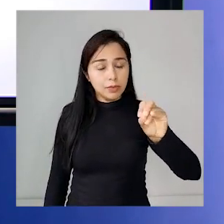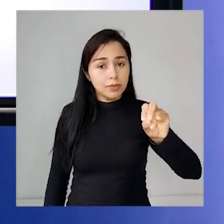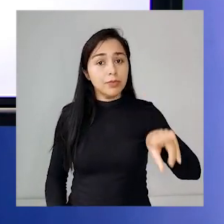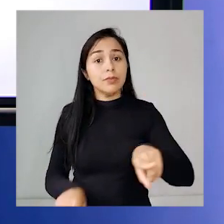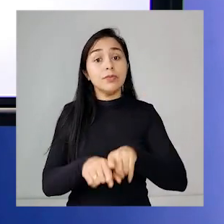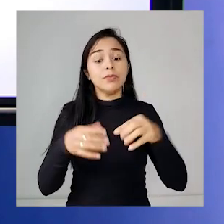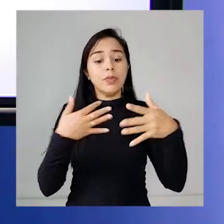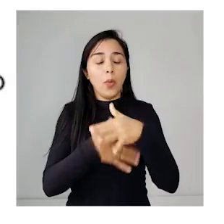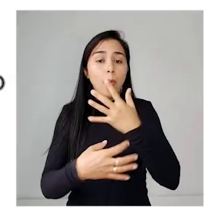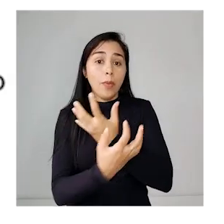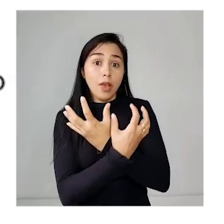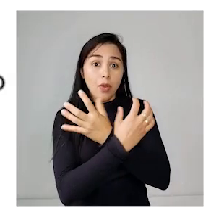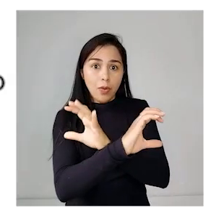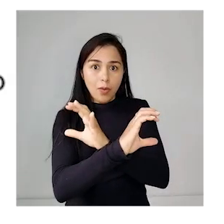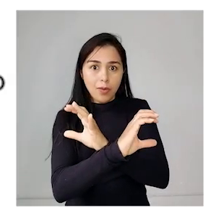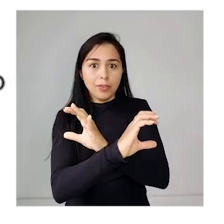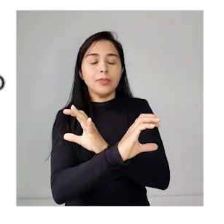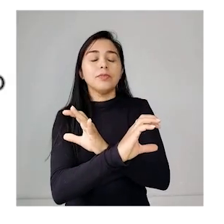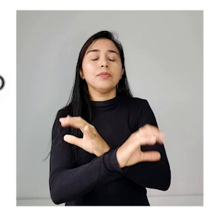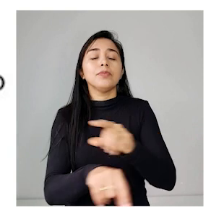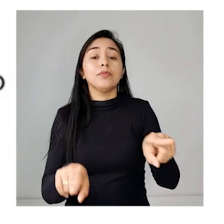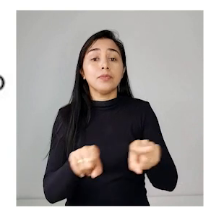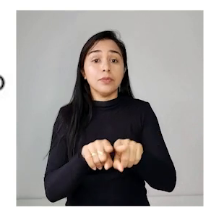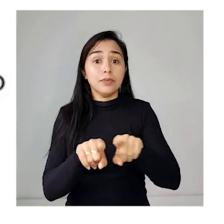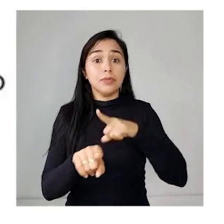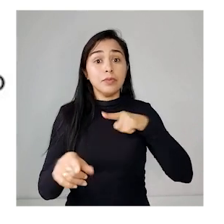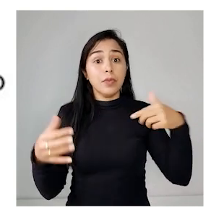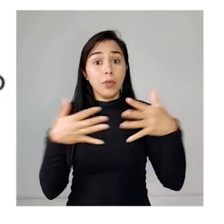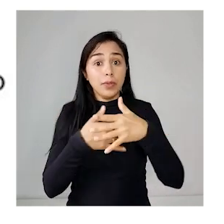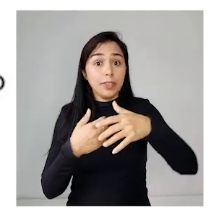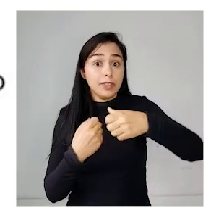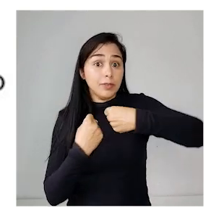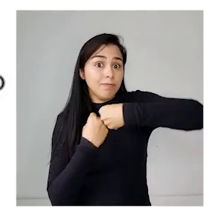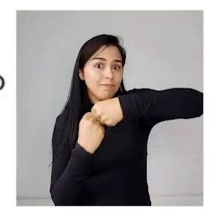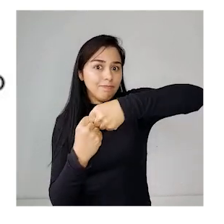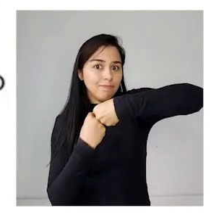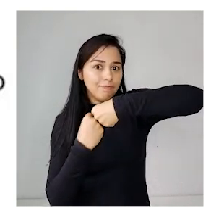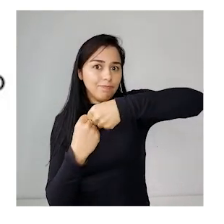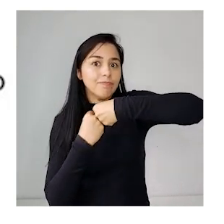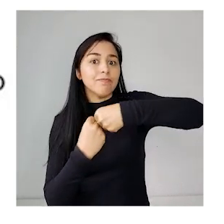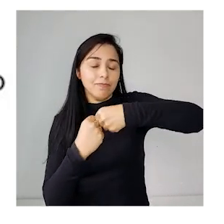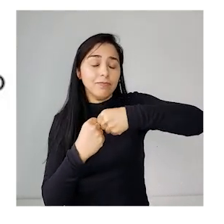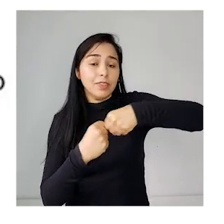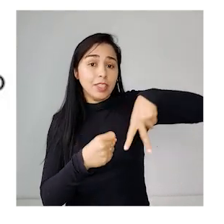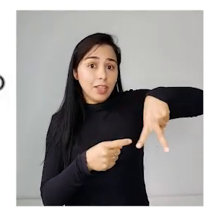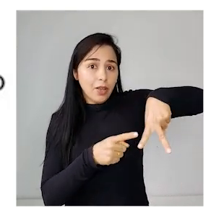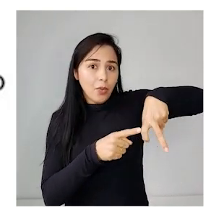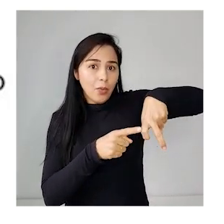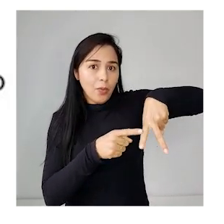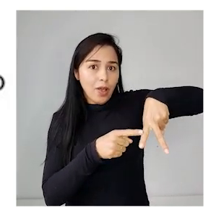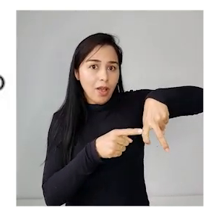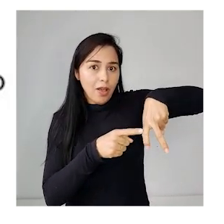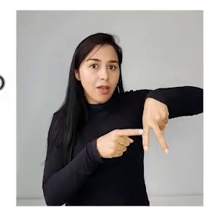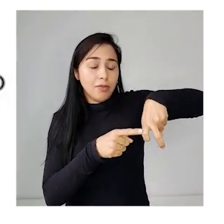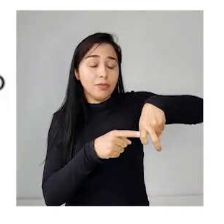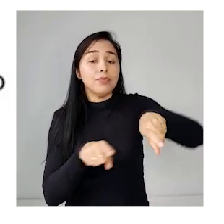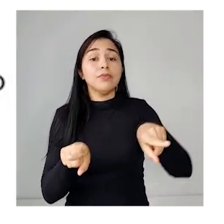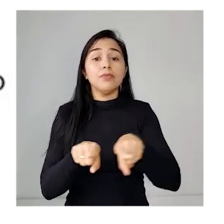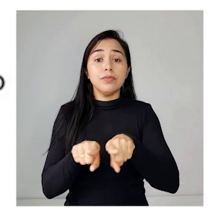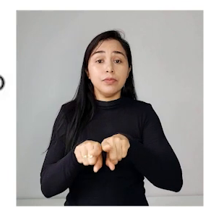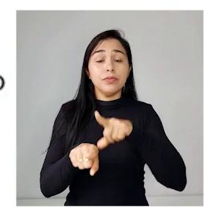osso, tecido cartilaginoso, que está presente nas articulações, o fibroso, que também é um